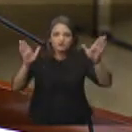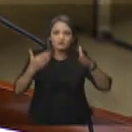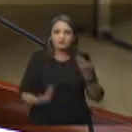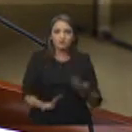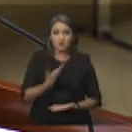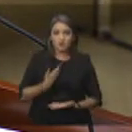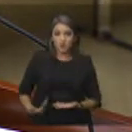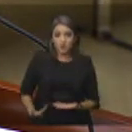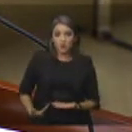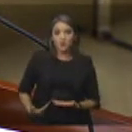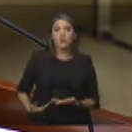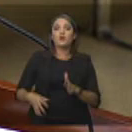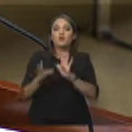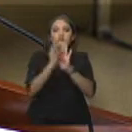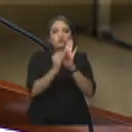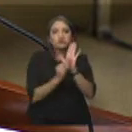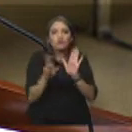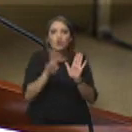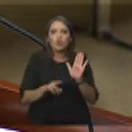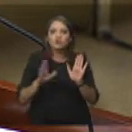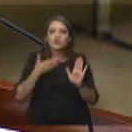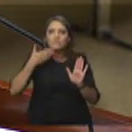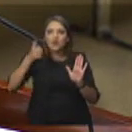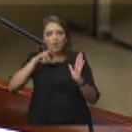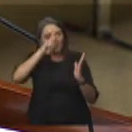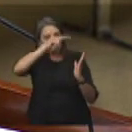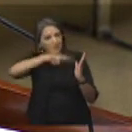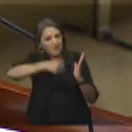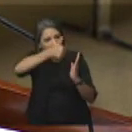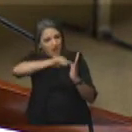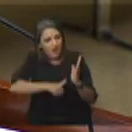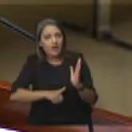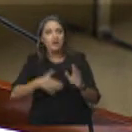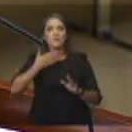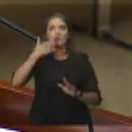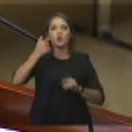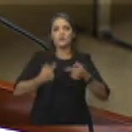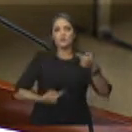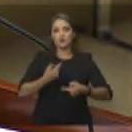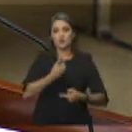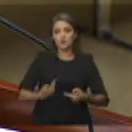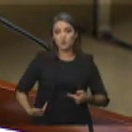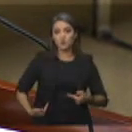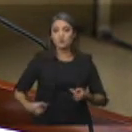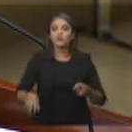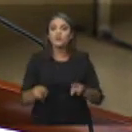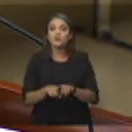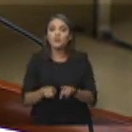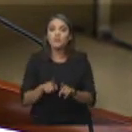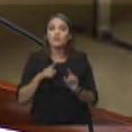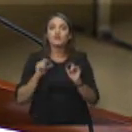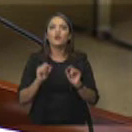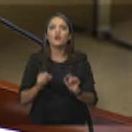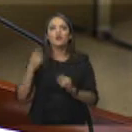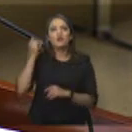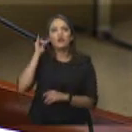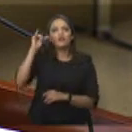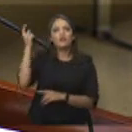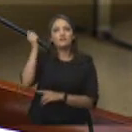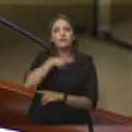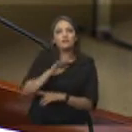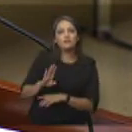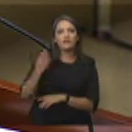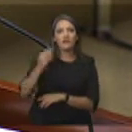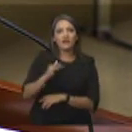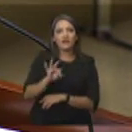bases de dados para conferência e aprimoramento das políticas públicas. Trouxe também o combate à fraude e